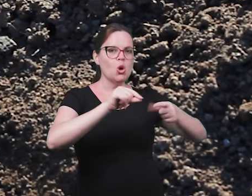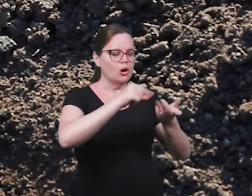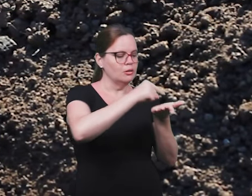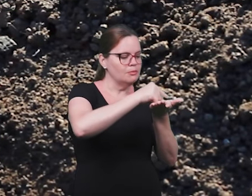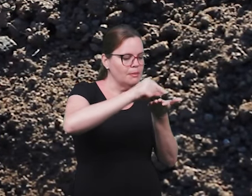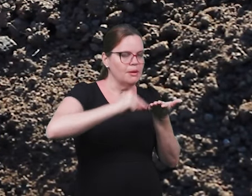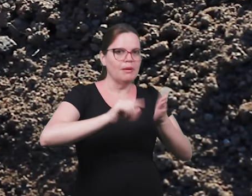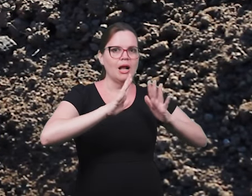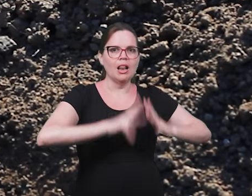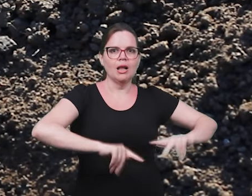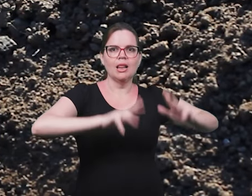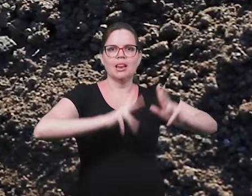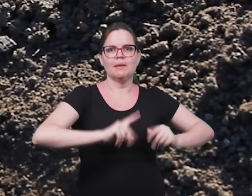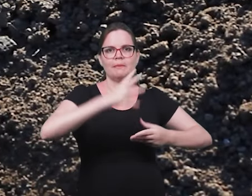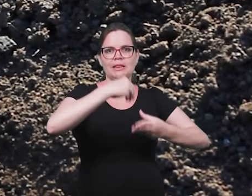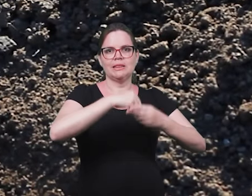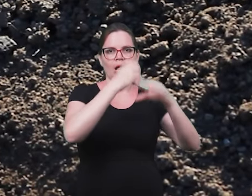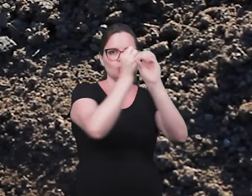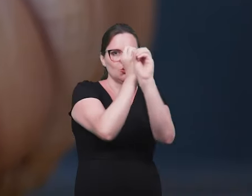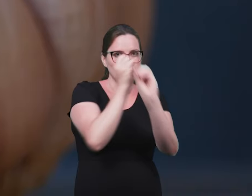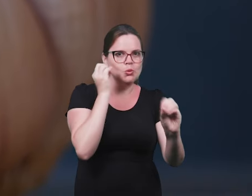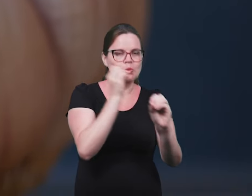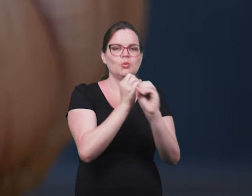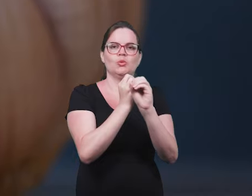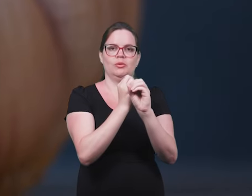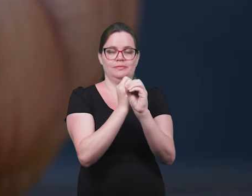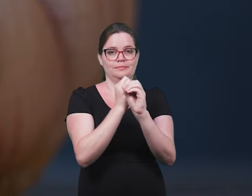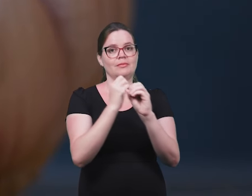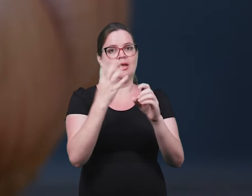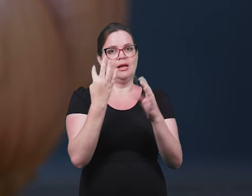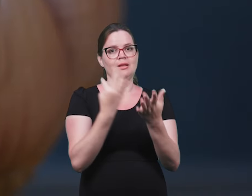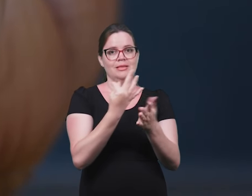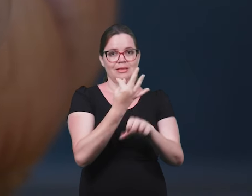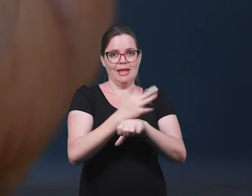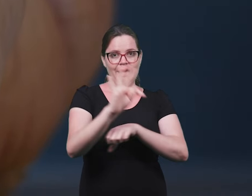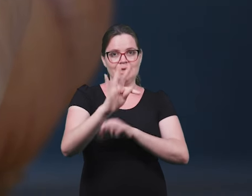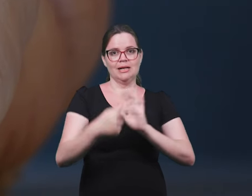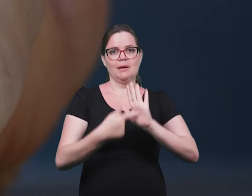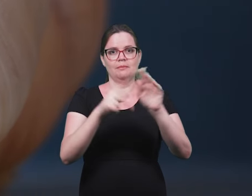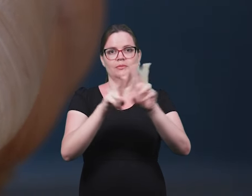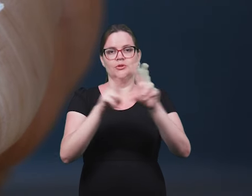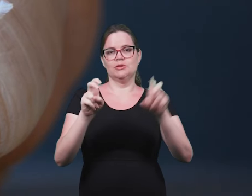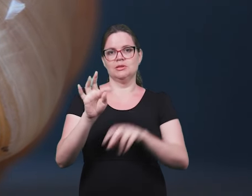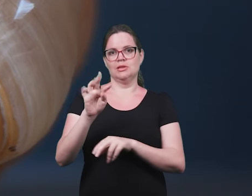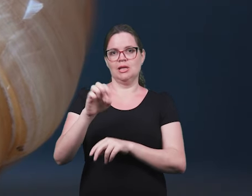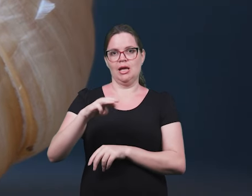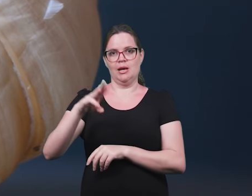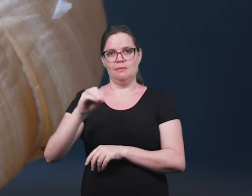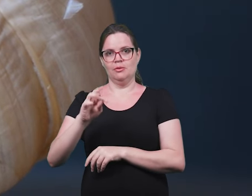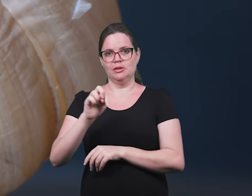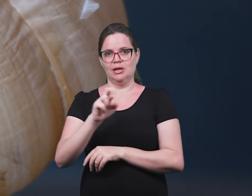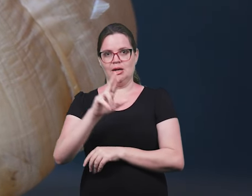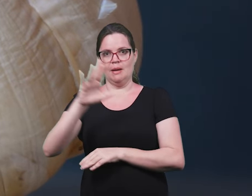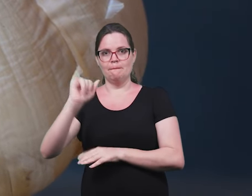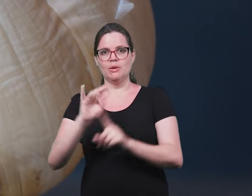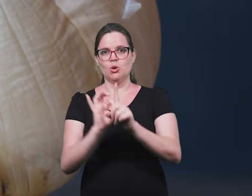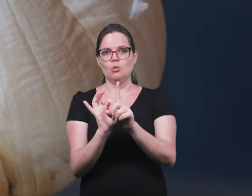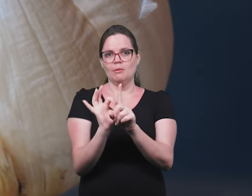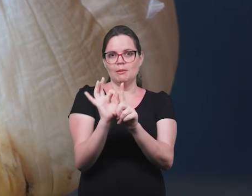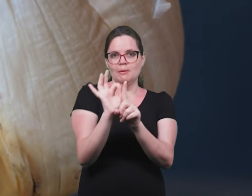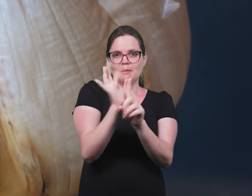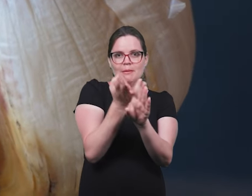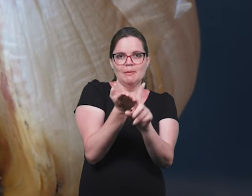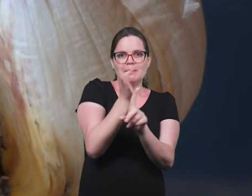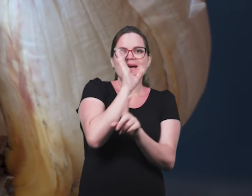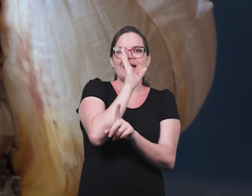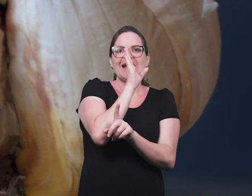por um processo de limpeza em laboratório em Brasília. A técnica, conhecida como termoterapia, eleva a temperatura dos bulbos